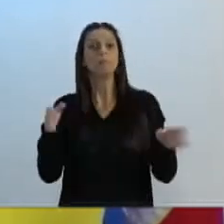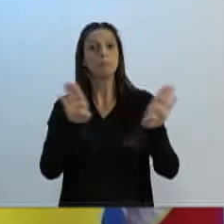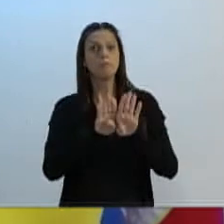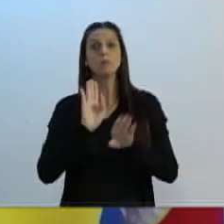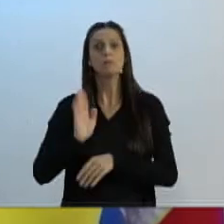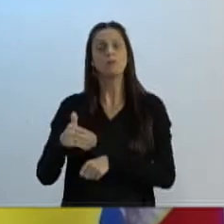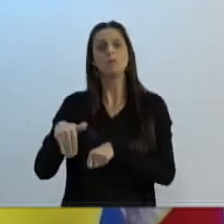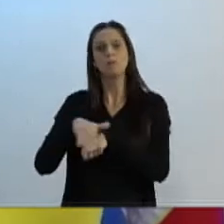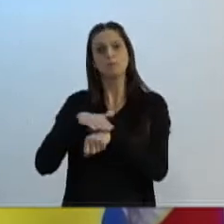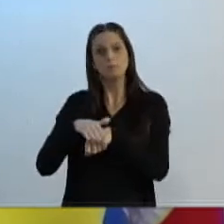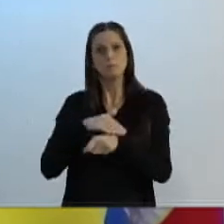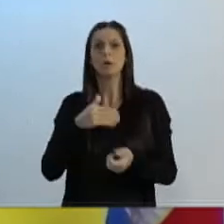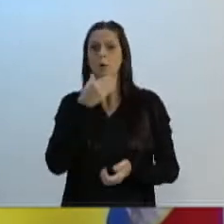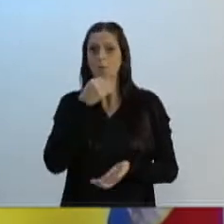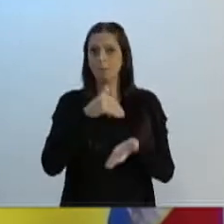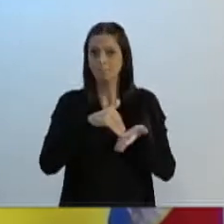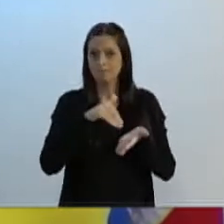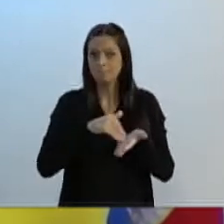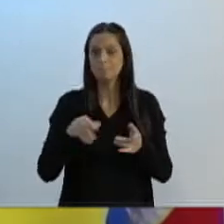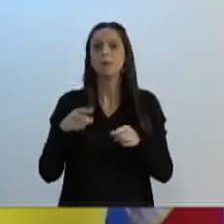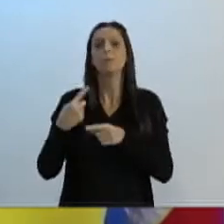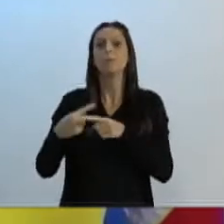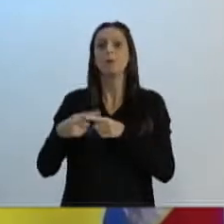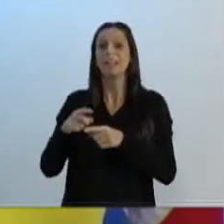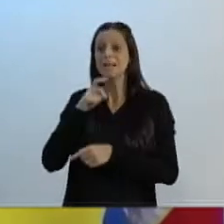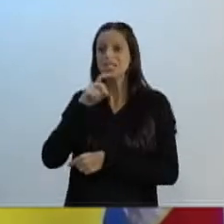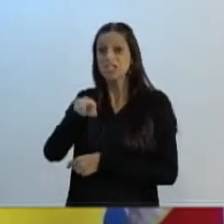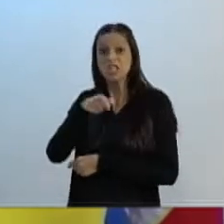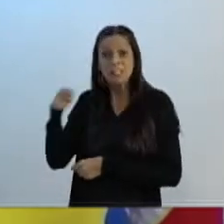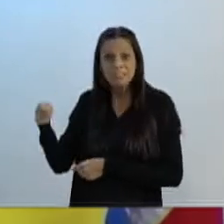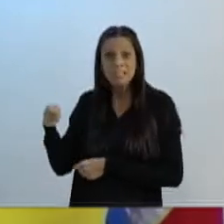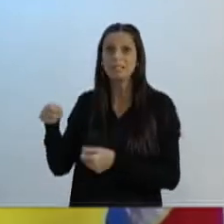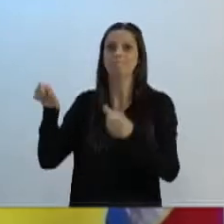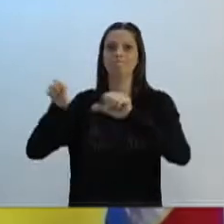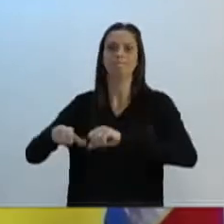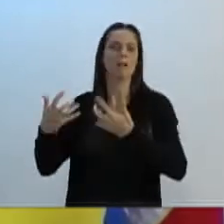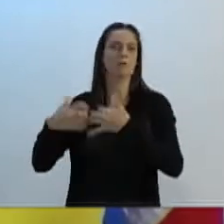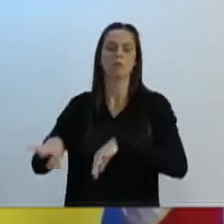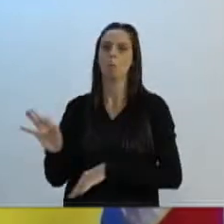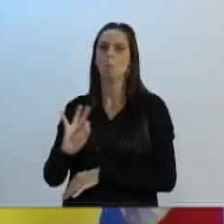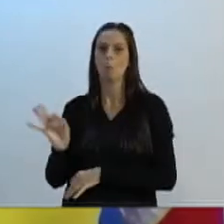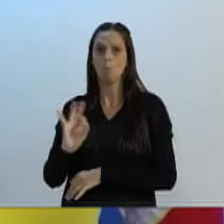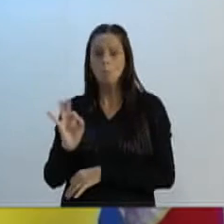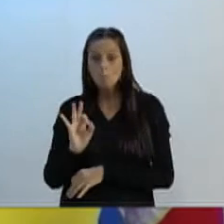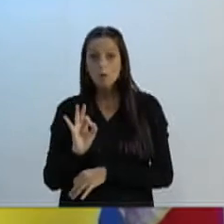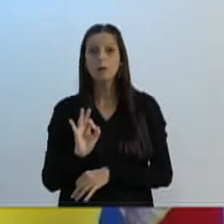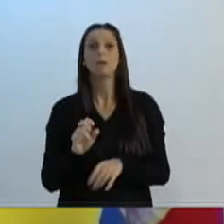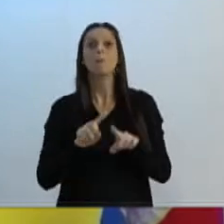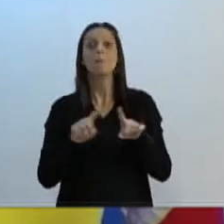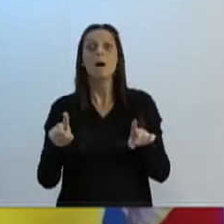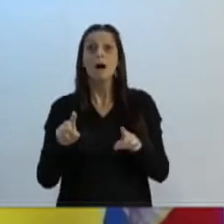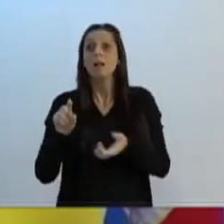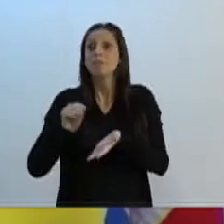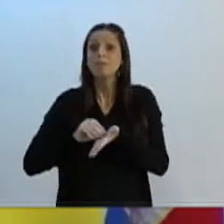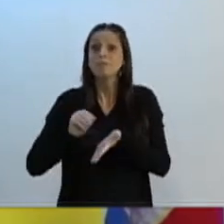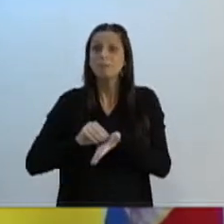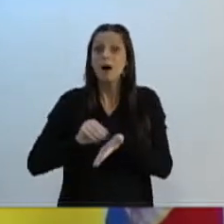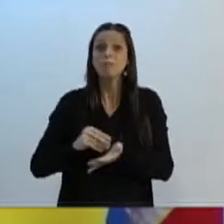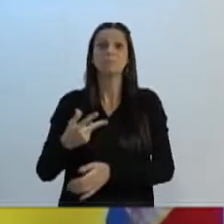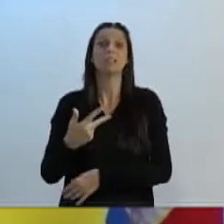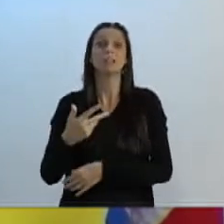secretário por conta da geladeira que não estava funcionando ma uma das vacinas a serem dados e não tem tá tendo